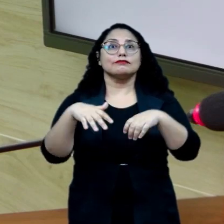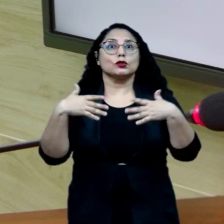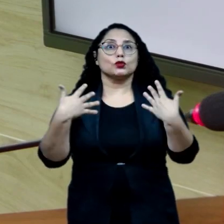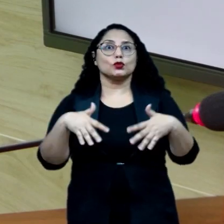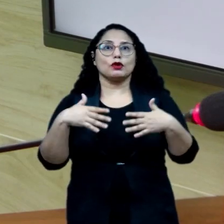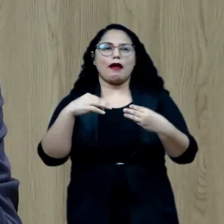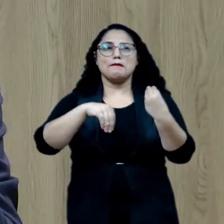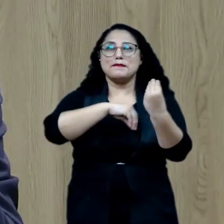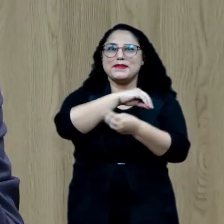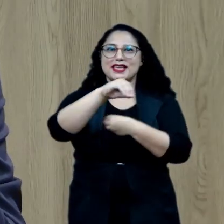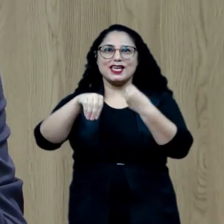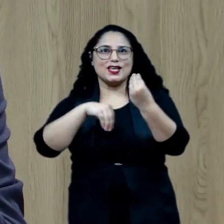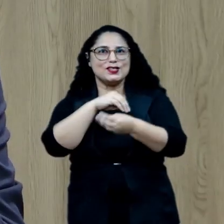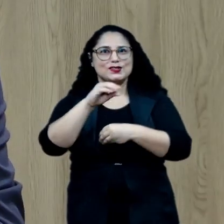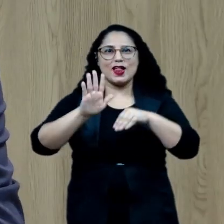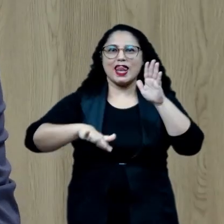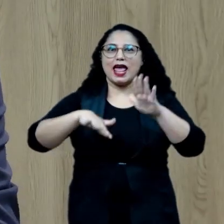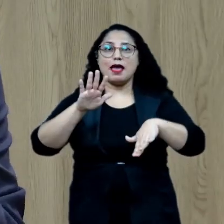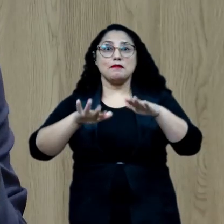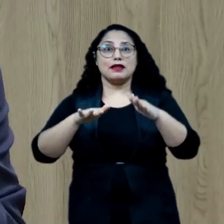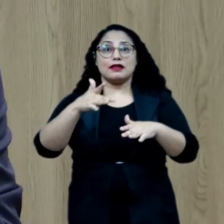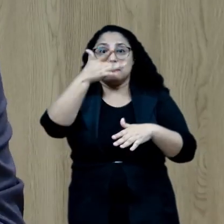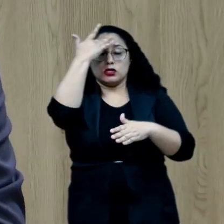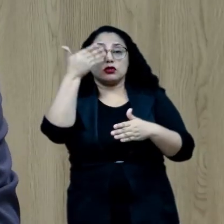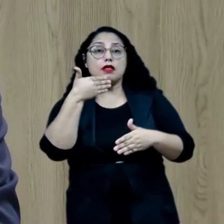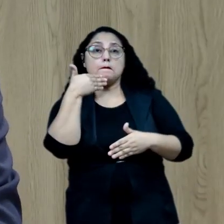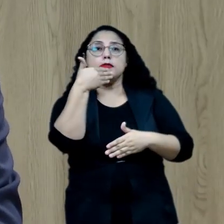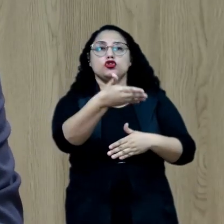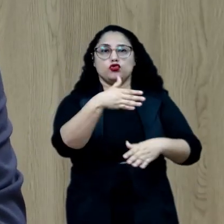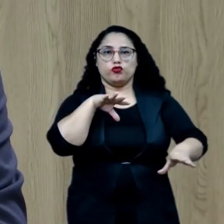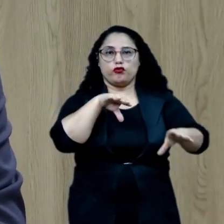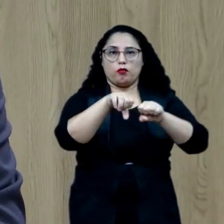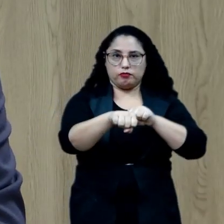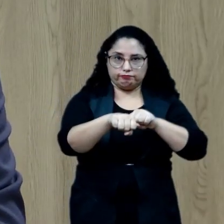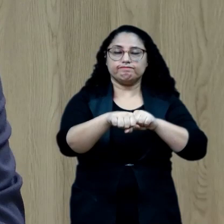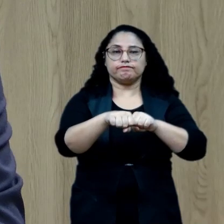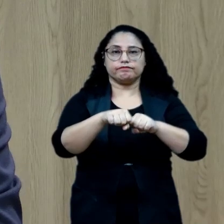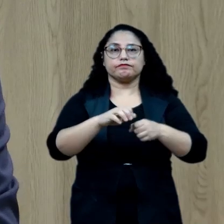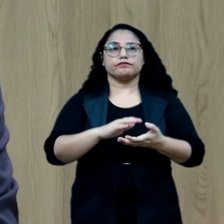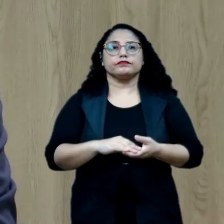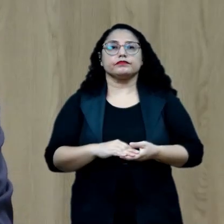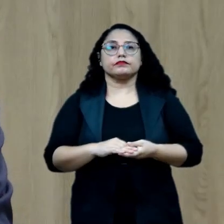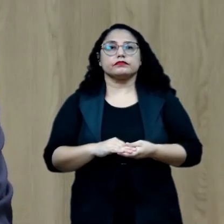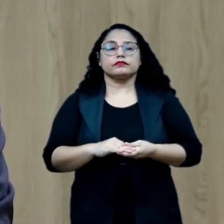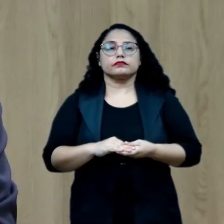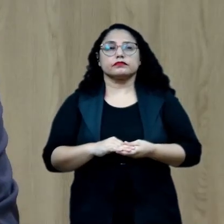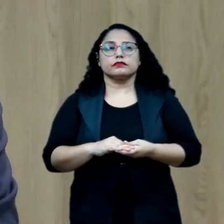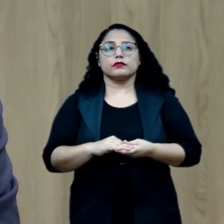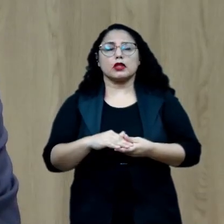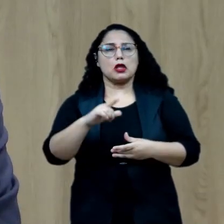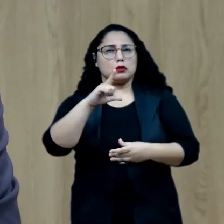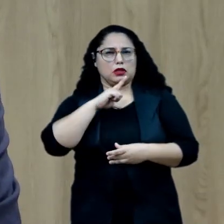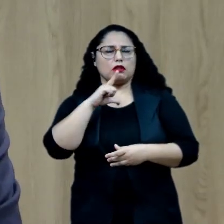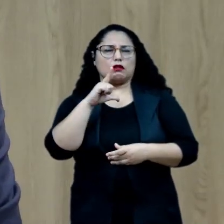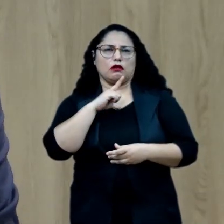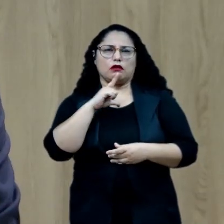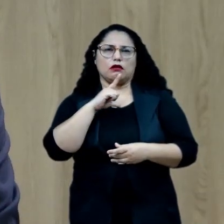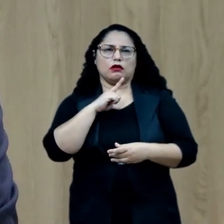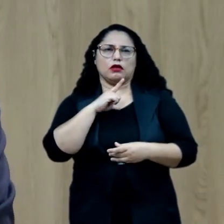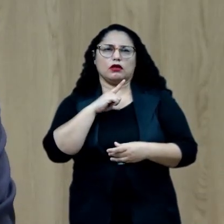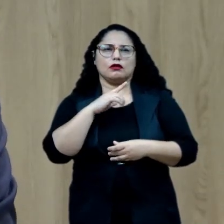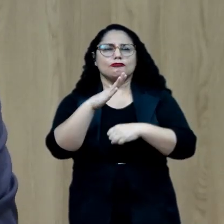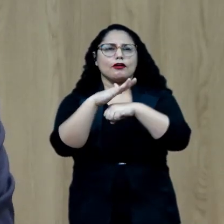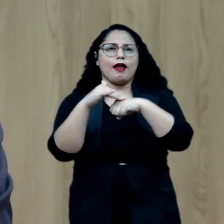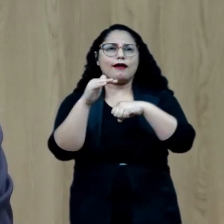muito misto e depende de quem está solicitando a formação. Então, eu tenho um